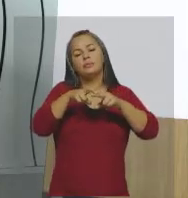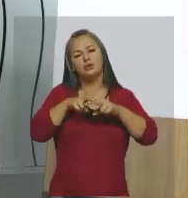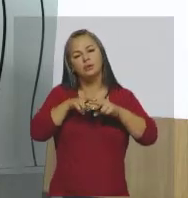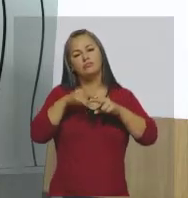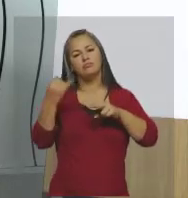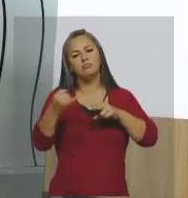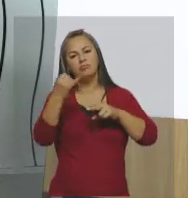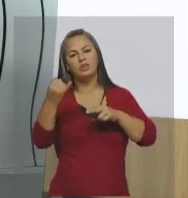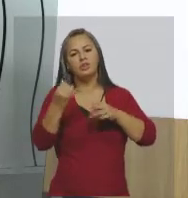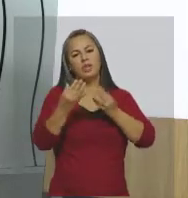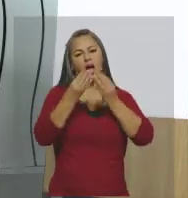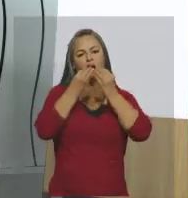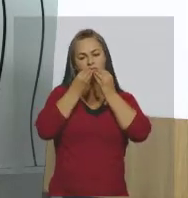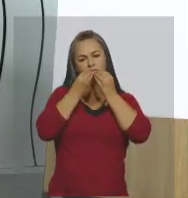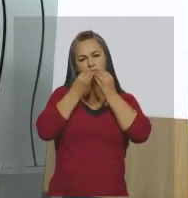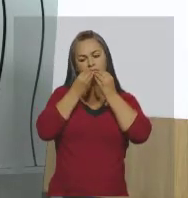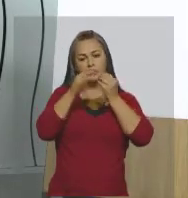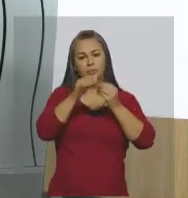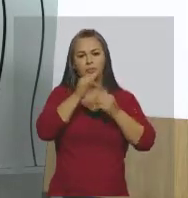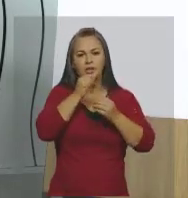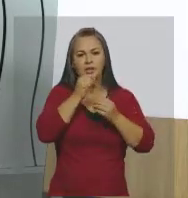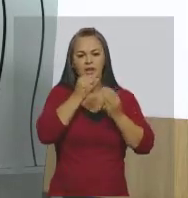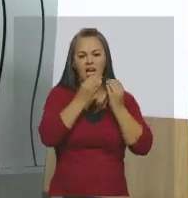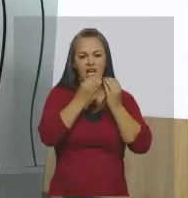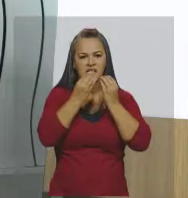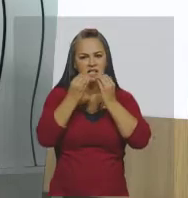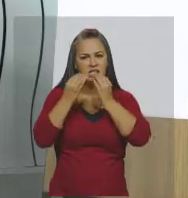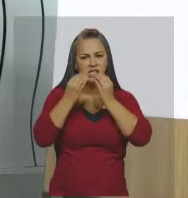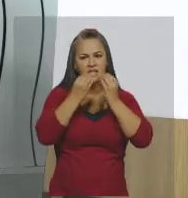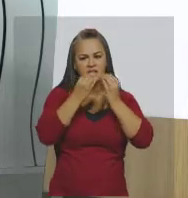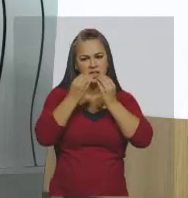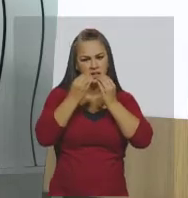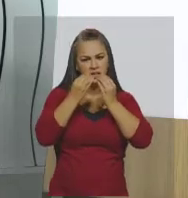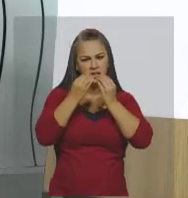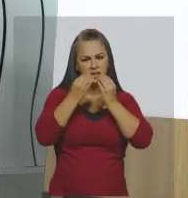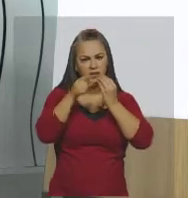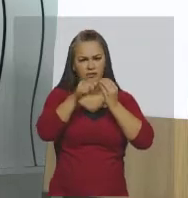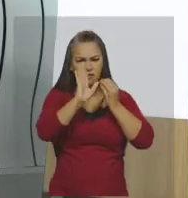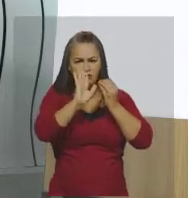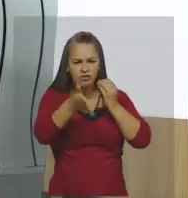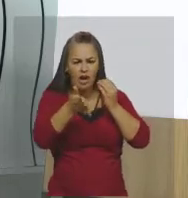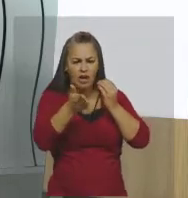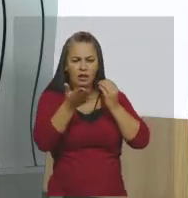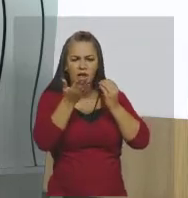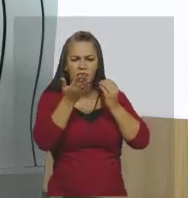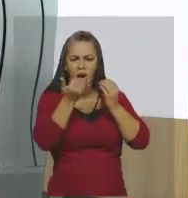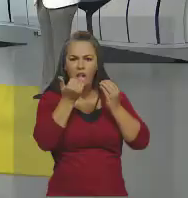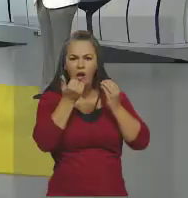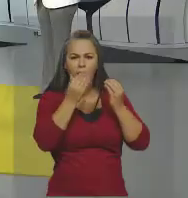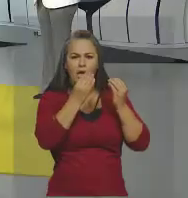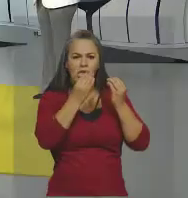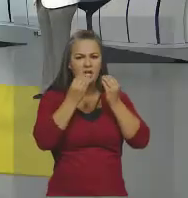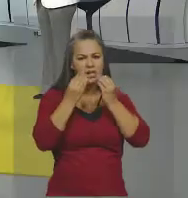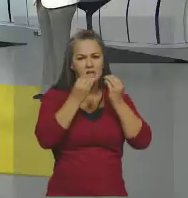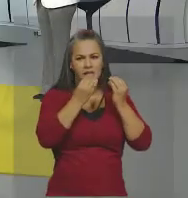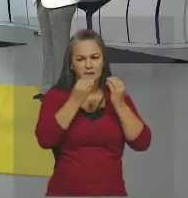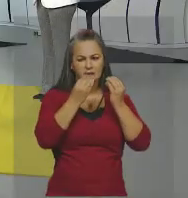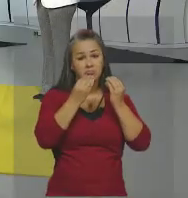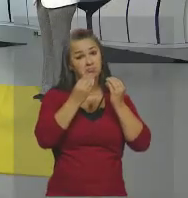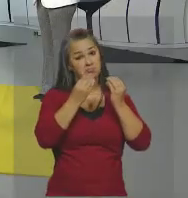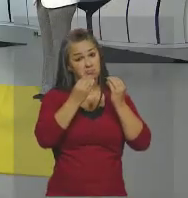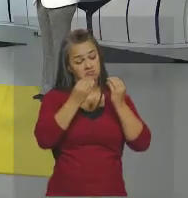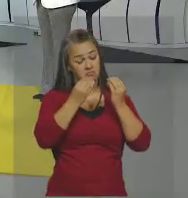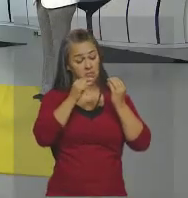milho, aquela massinha branca dentro do milho, você já comeu milho, não é, Bruno? Claro. Você gosta de milho? Adoro. Ah,